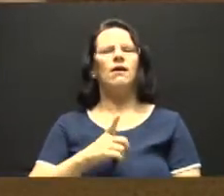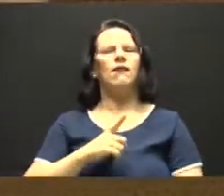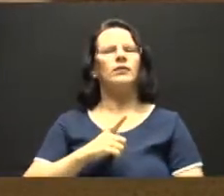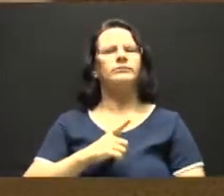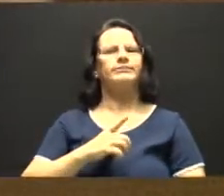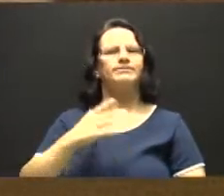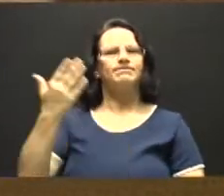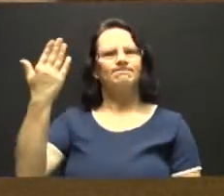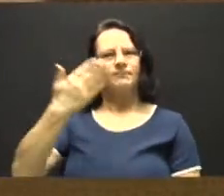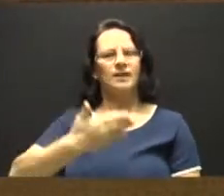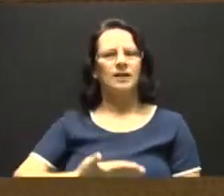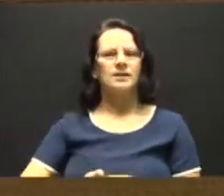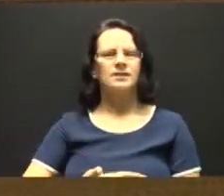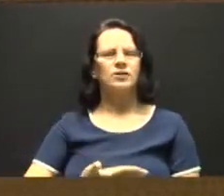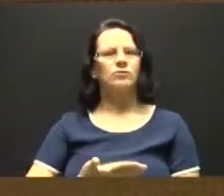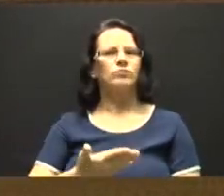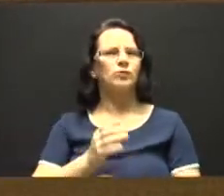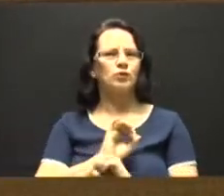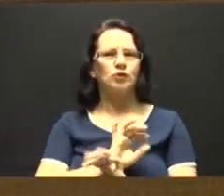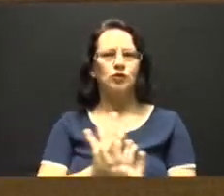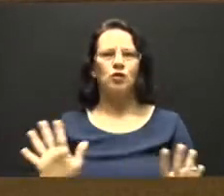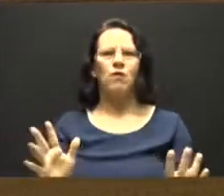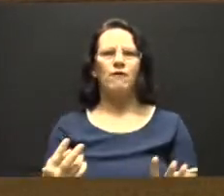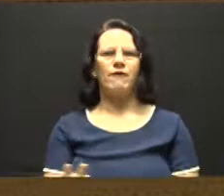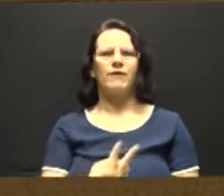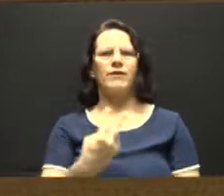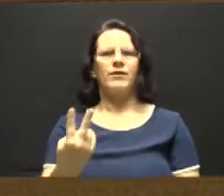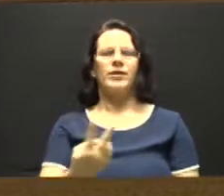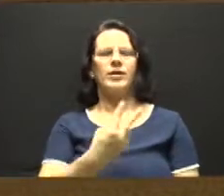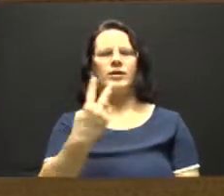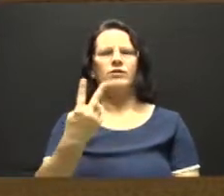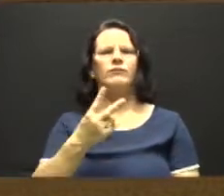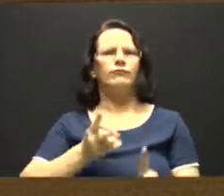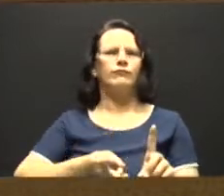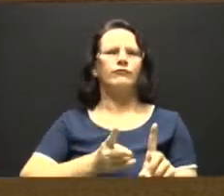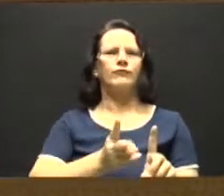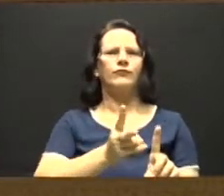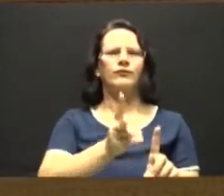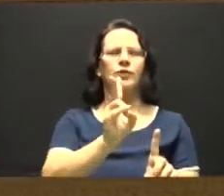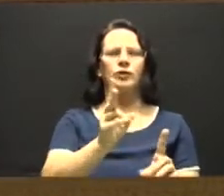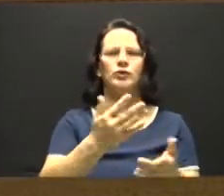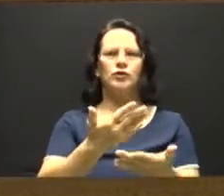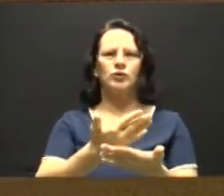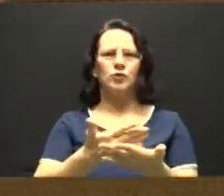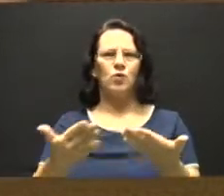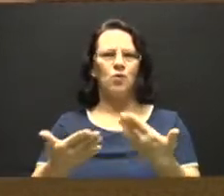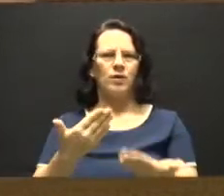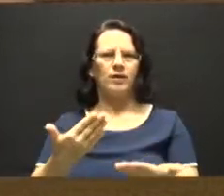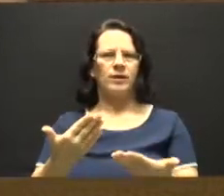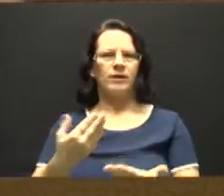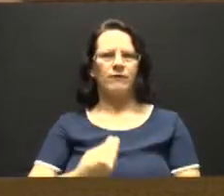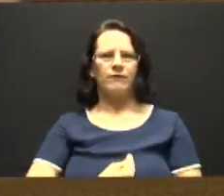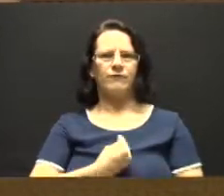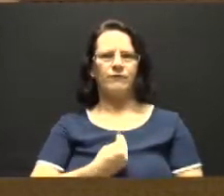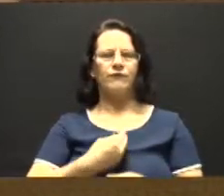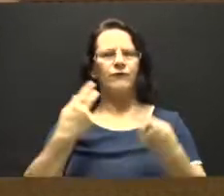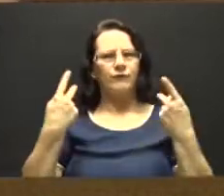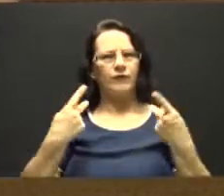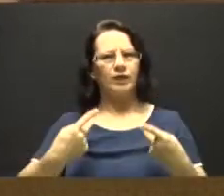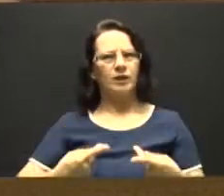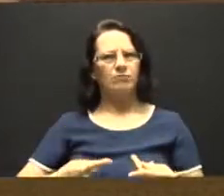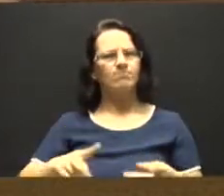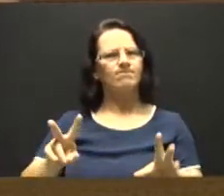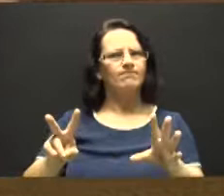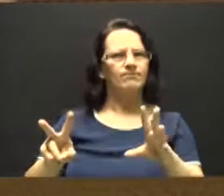suficiente para se reconhecer o valor inviolável de qualquer vida humana mas se olharmos